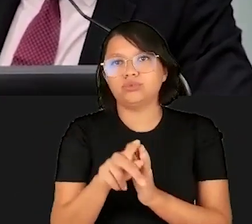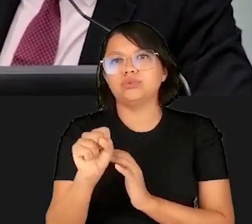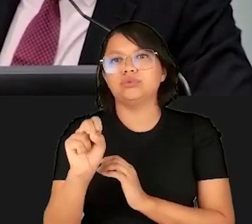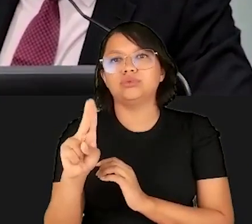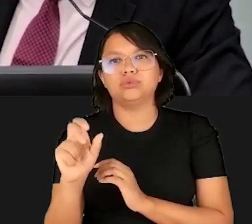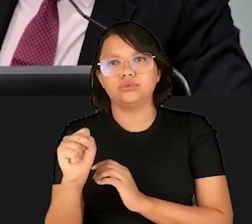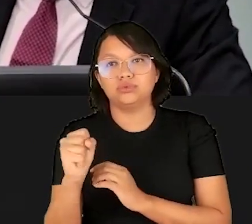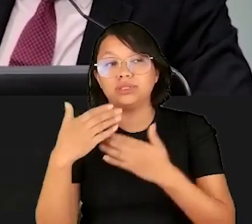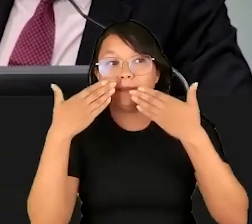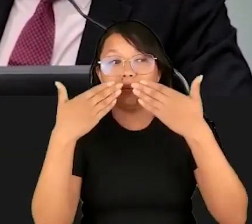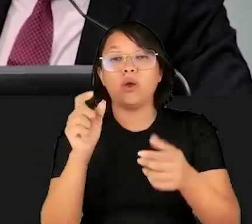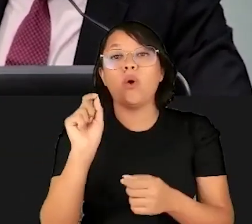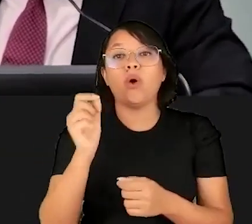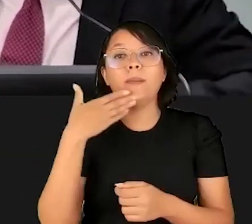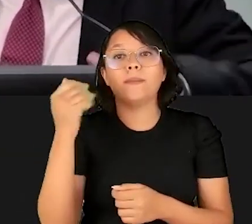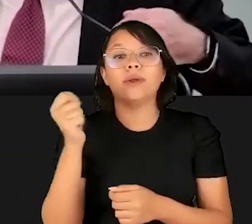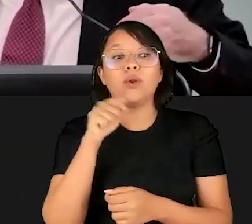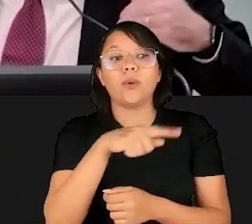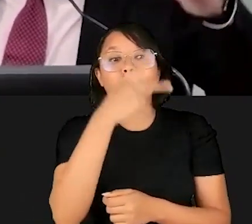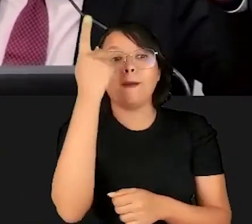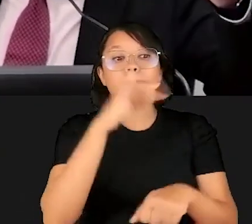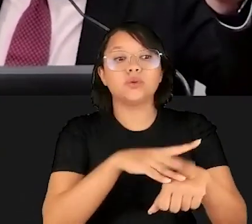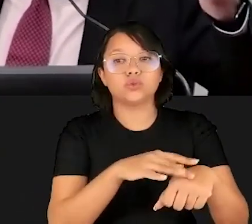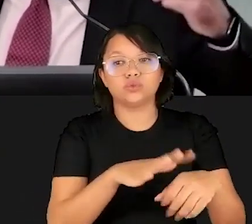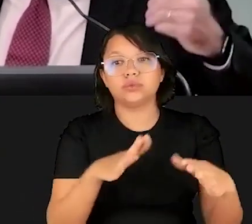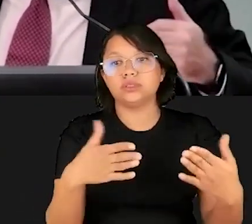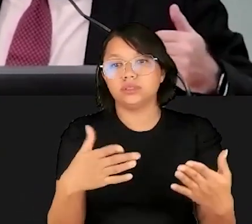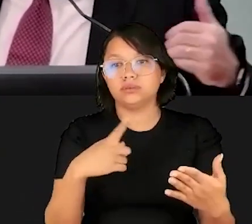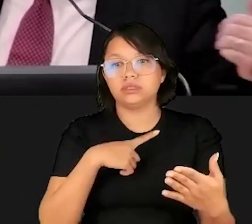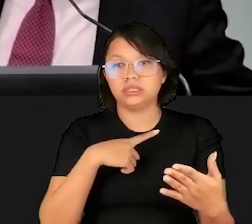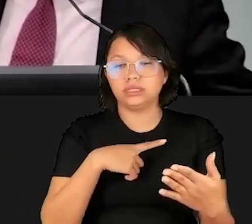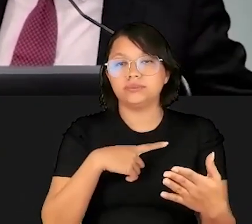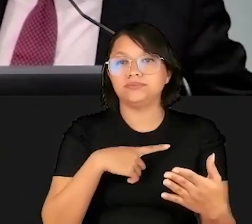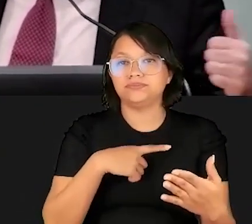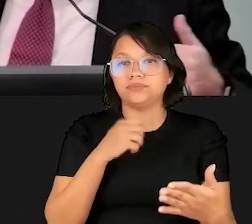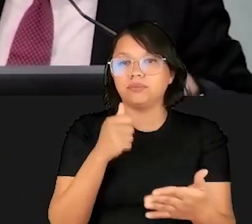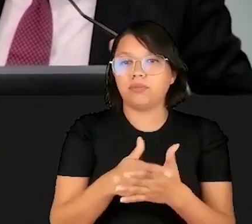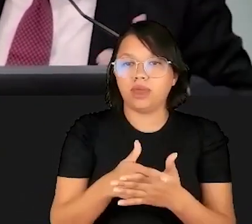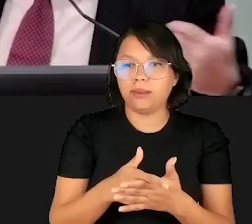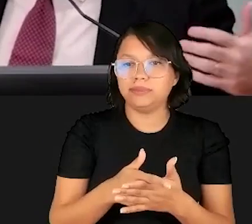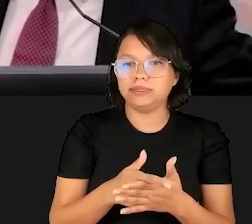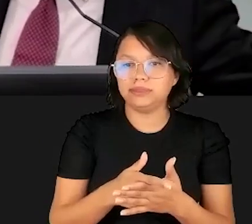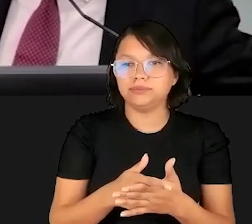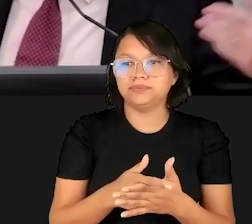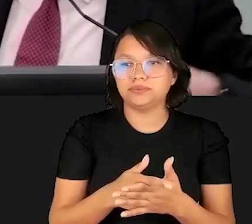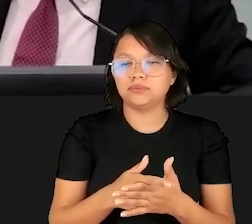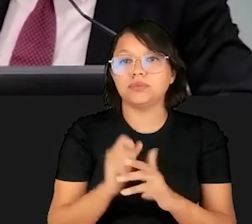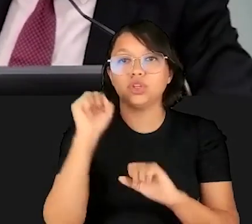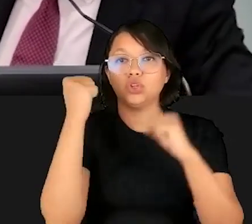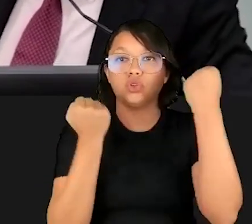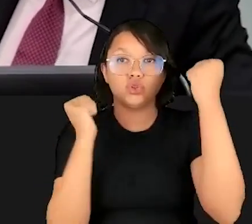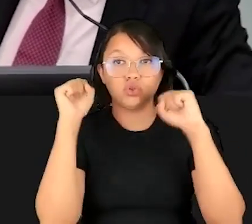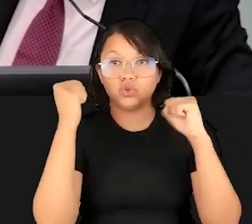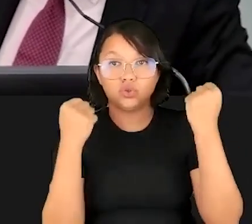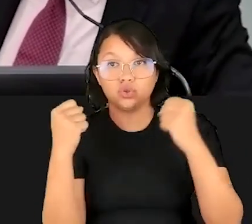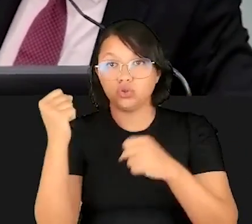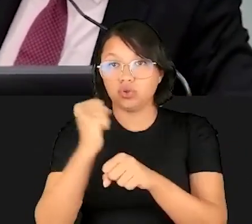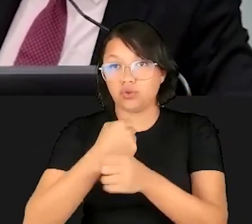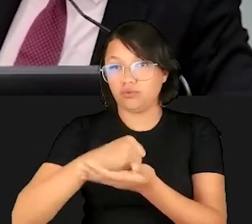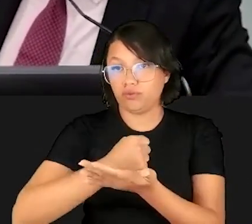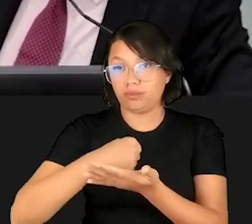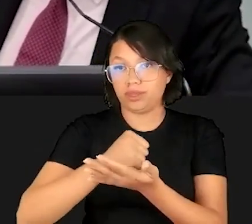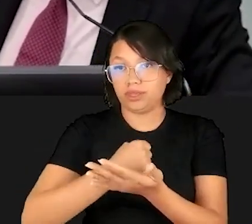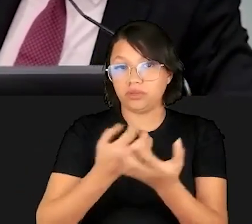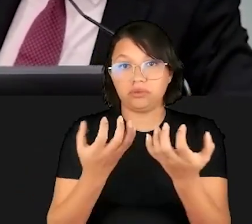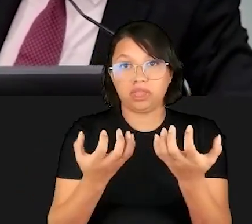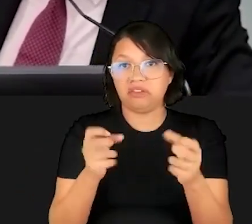de apresentar o que é melhor aos pacientes. Então, nós temos lá fonte pagadora que tem um interesse, a indústria farmacêutica que quer vender o mais caro possível, os médicos que querem